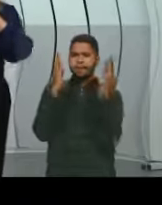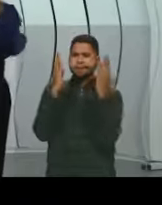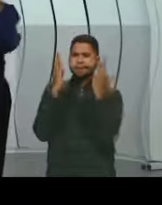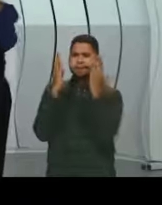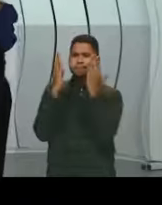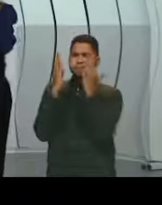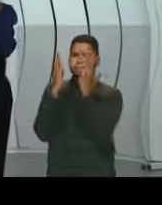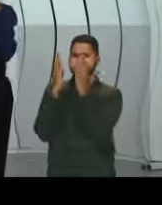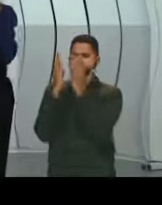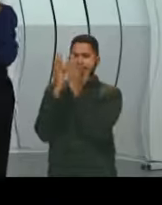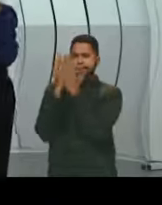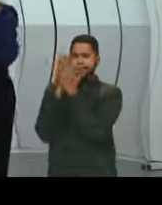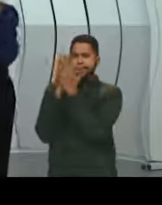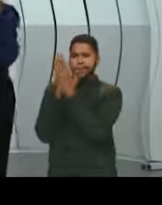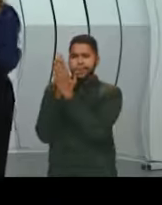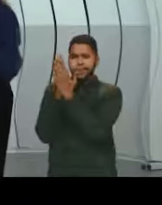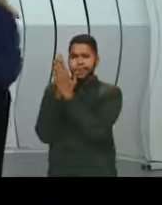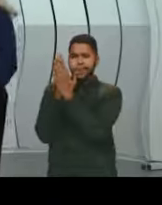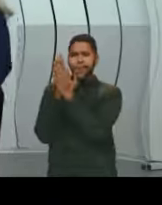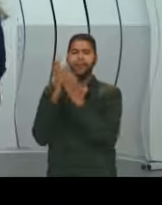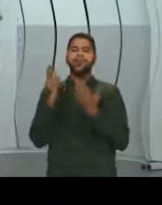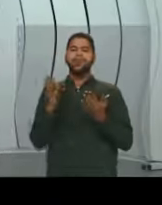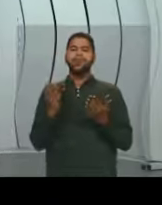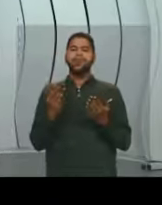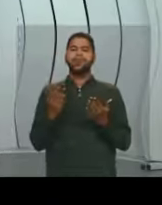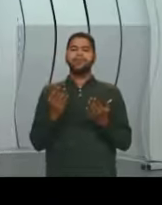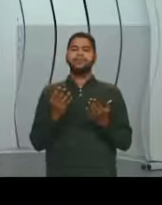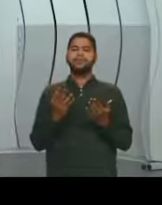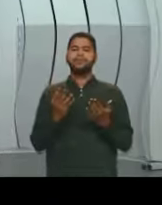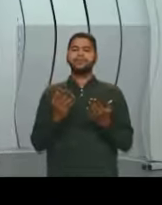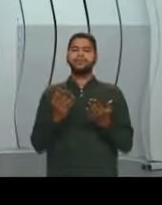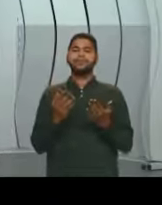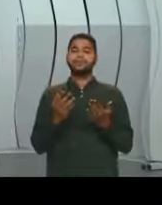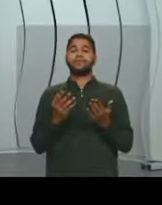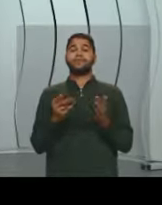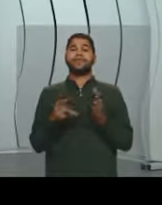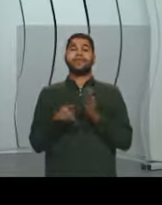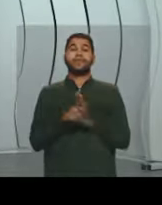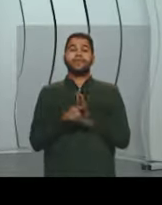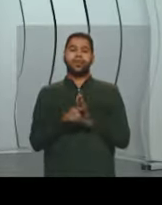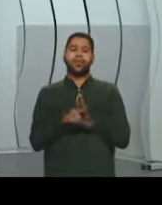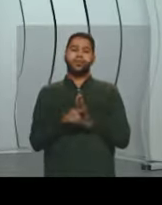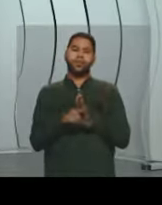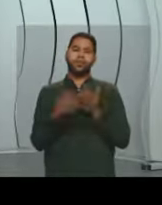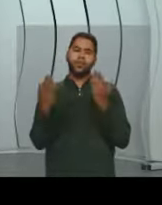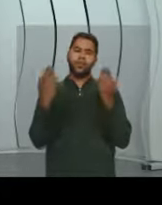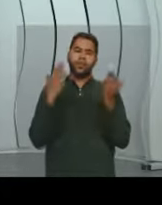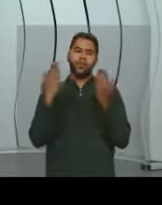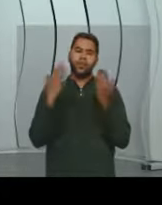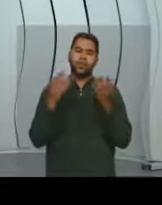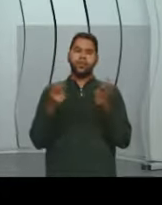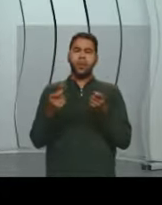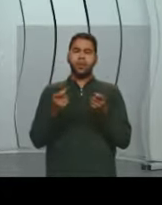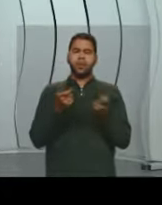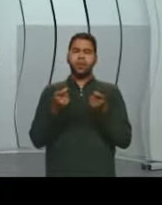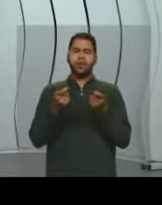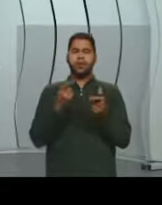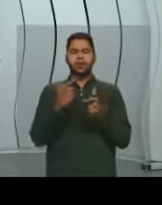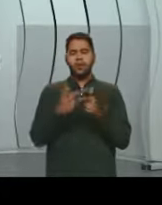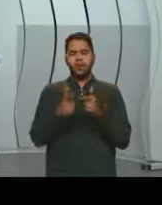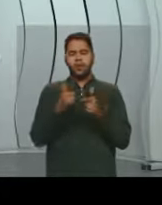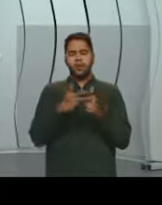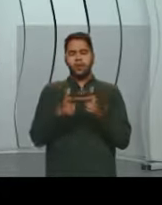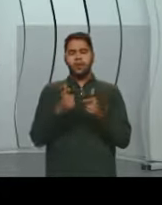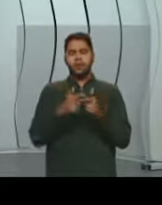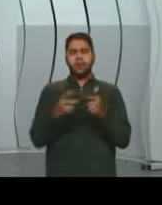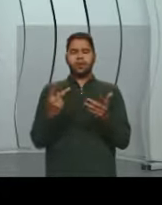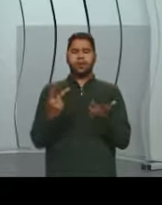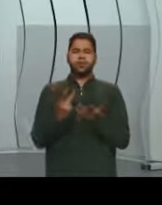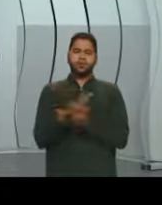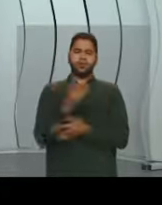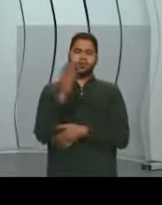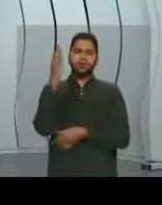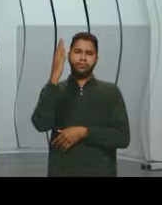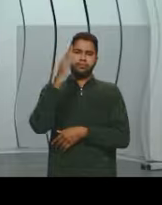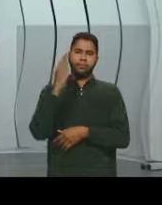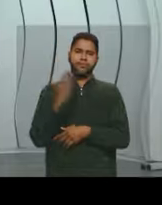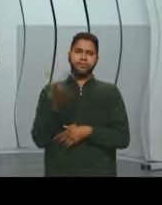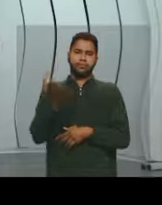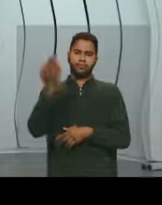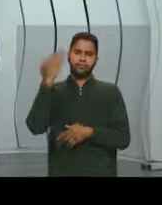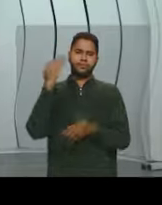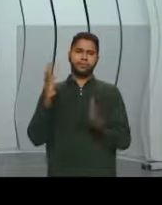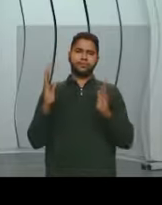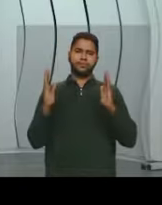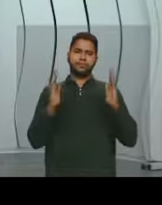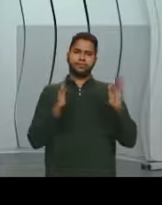essa interposição com a crise econômica que o Brasil estava passando naquela época,